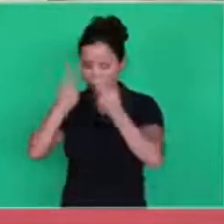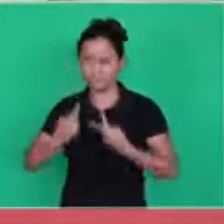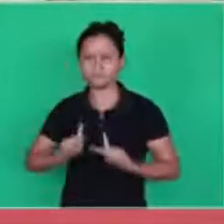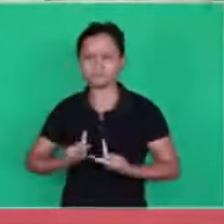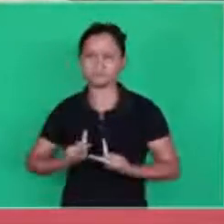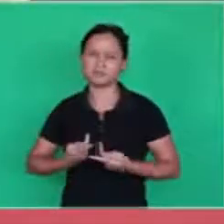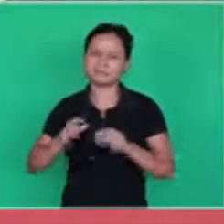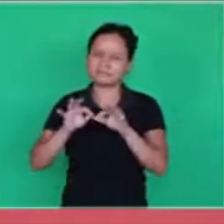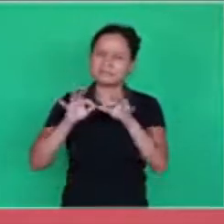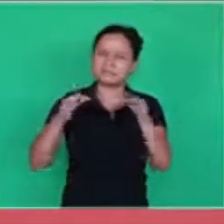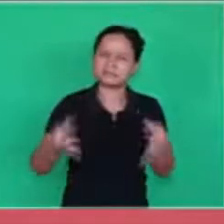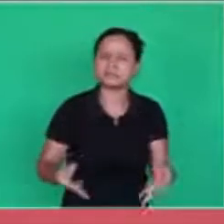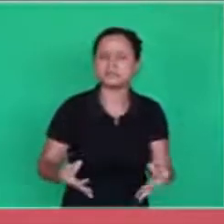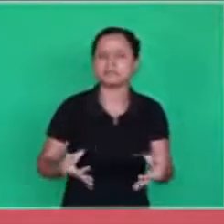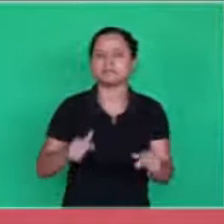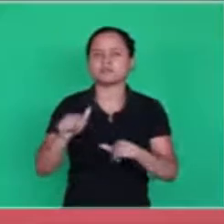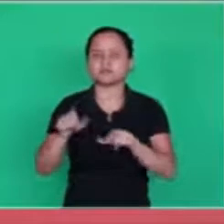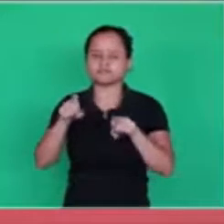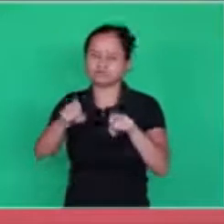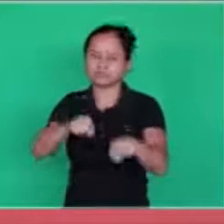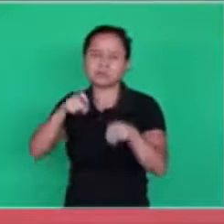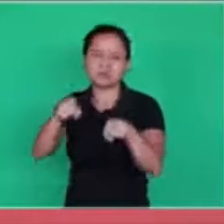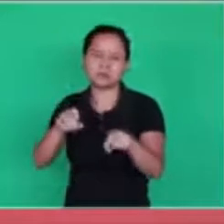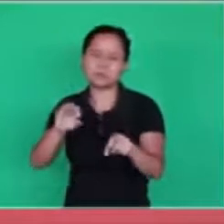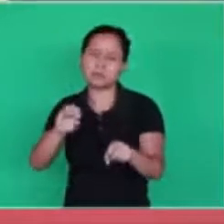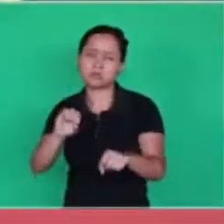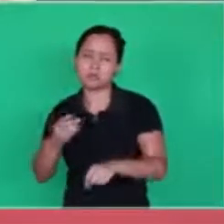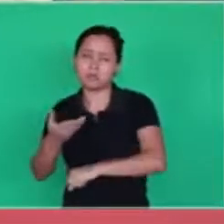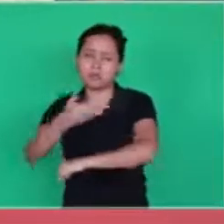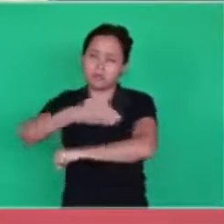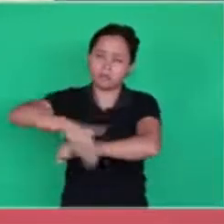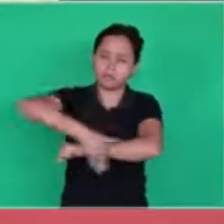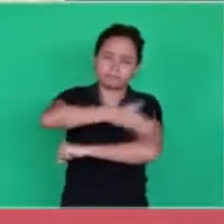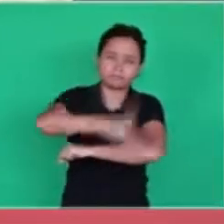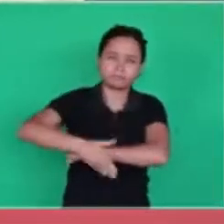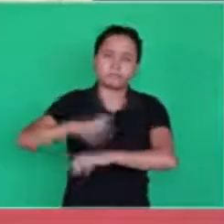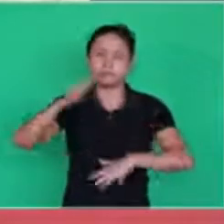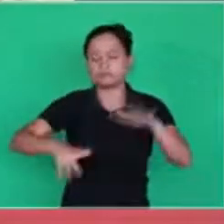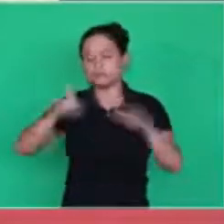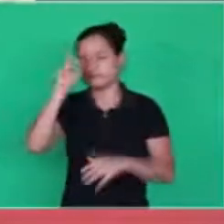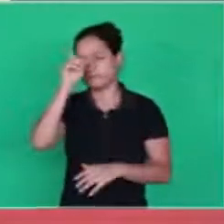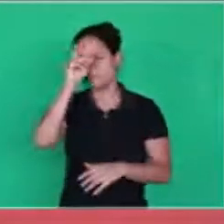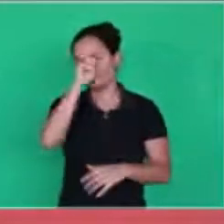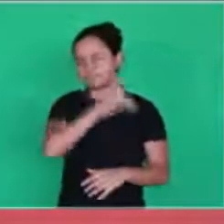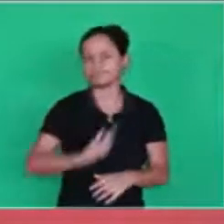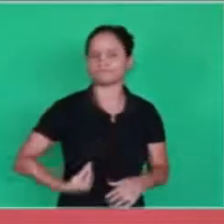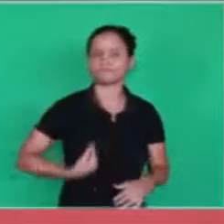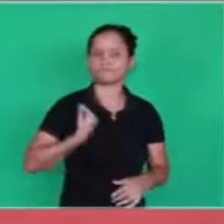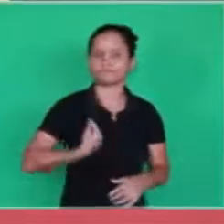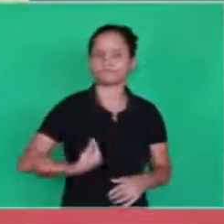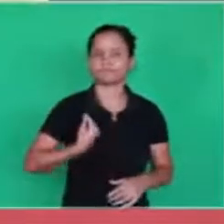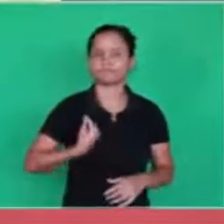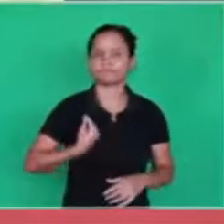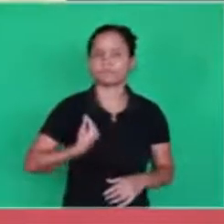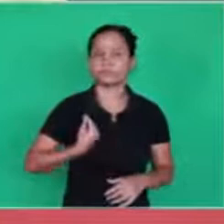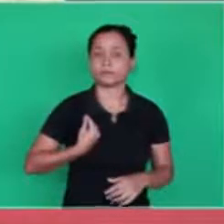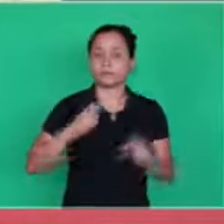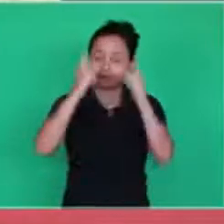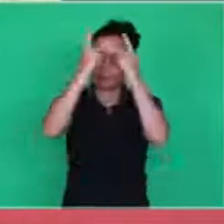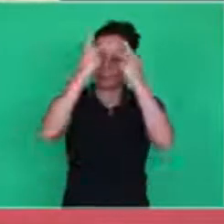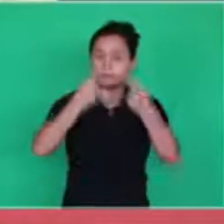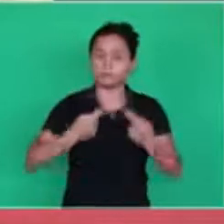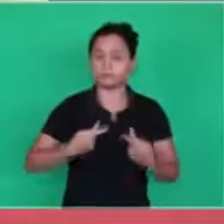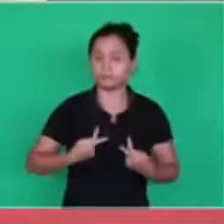nas ruas, às vezes com dificuldades de sobreviver, o homem necessitado, mas